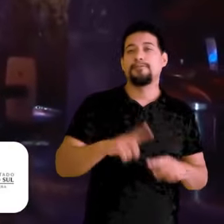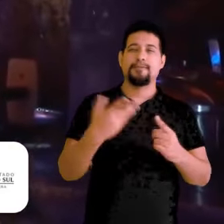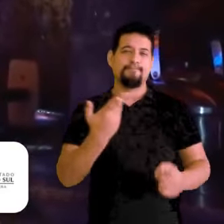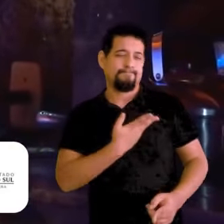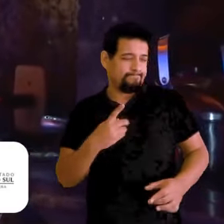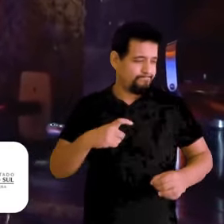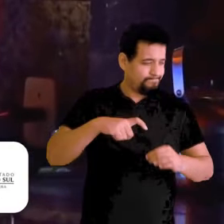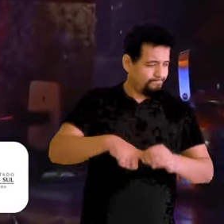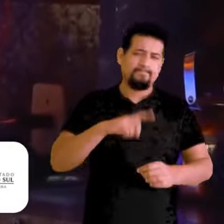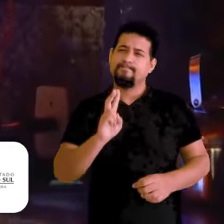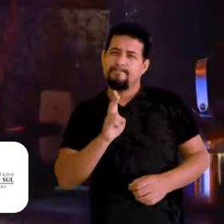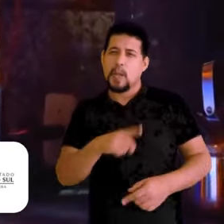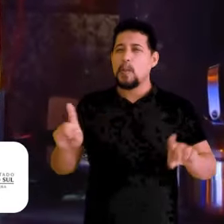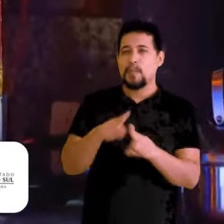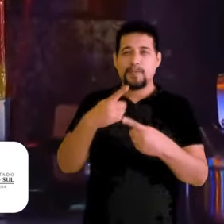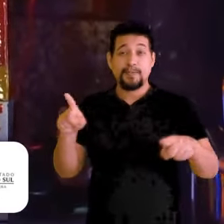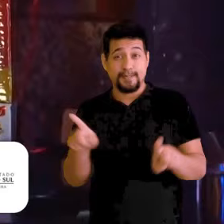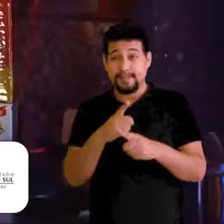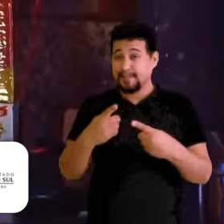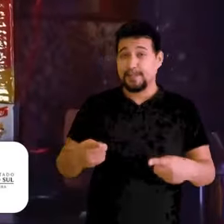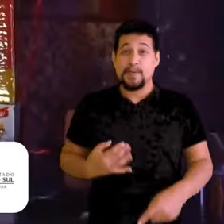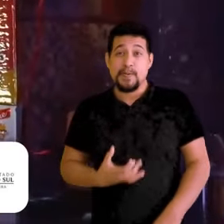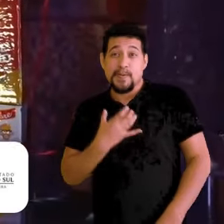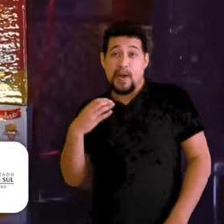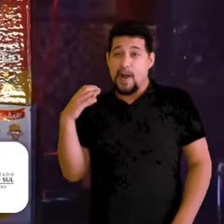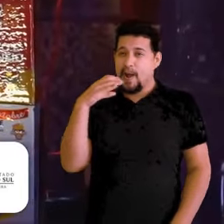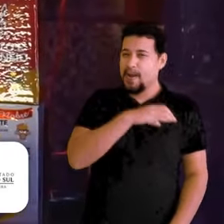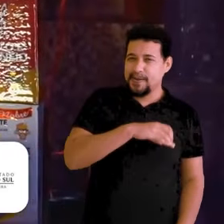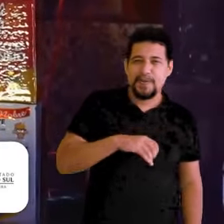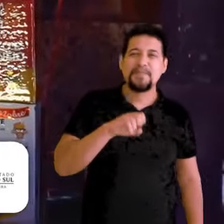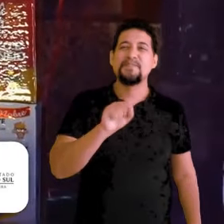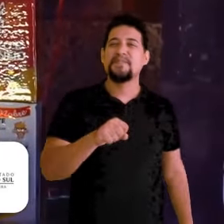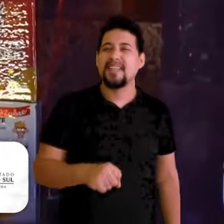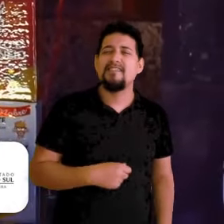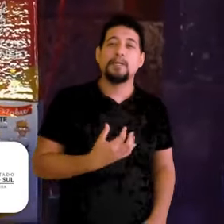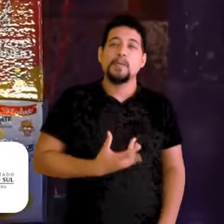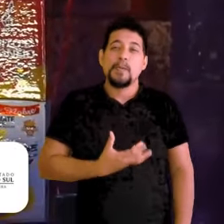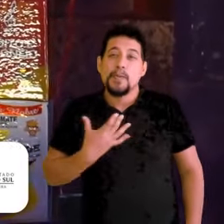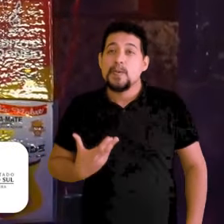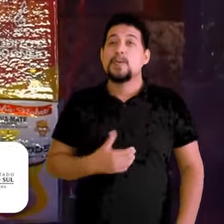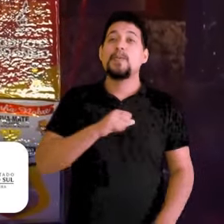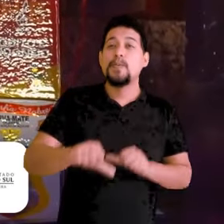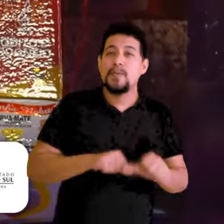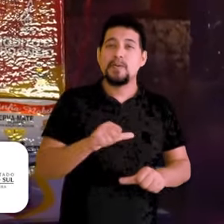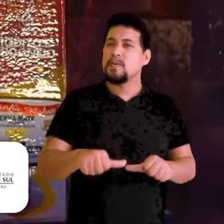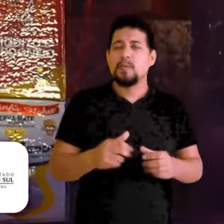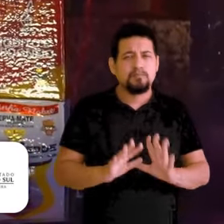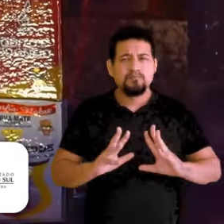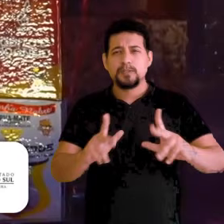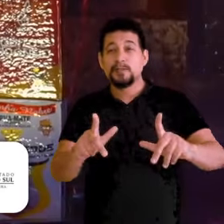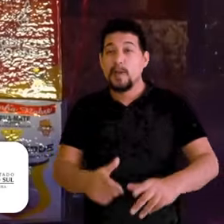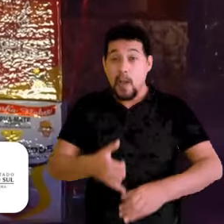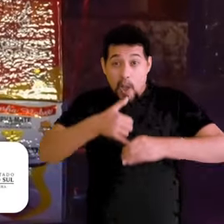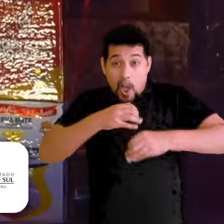cusco amigo é parceiro no galpão. A brasa é quente do Angico que foi esteio, segue queimando, transformando sem